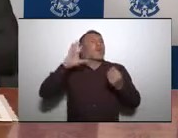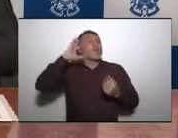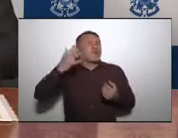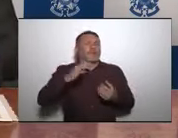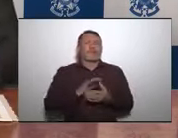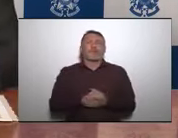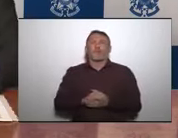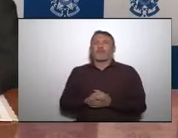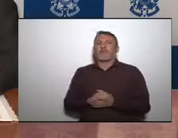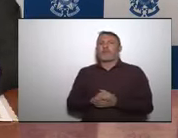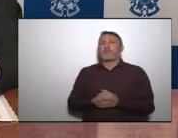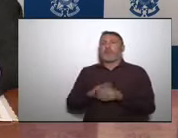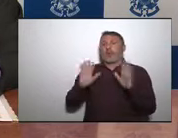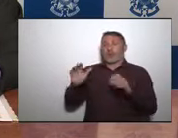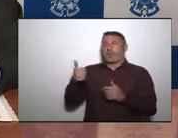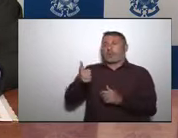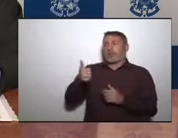primeiro é o seguinte,